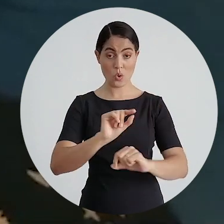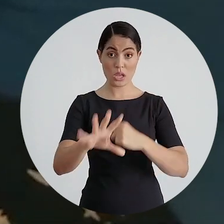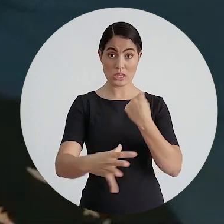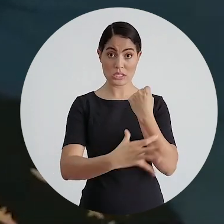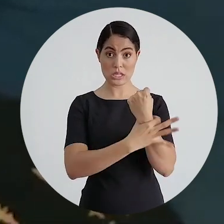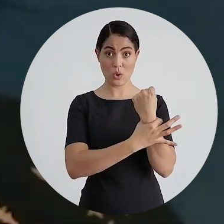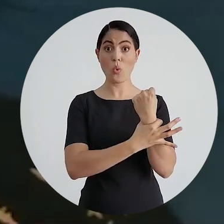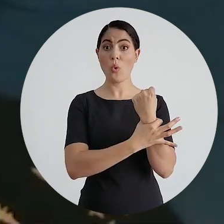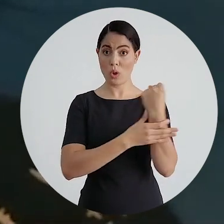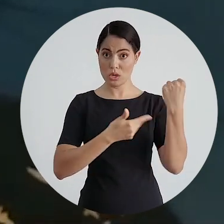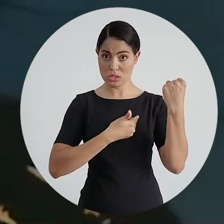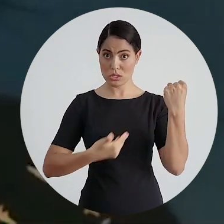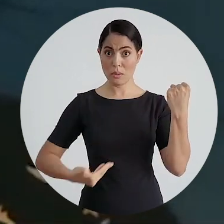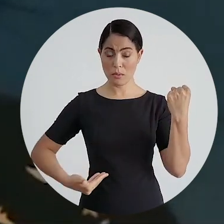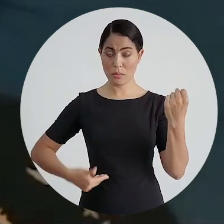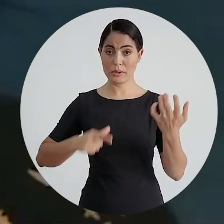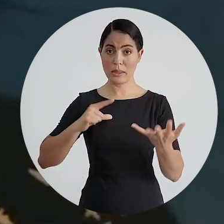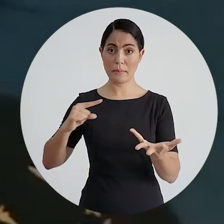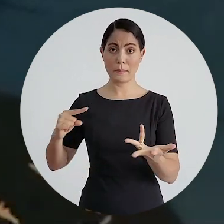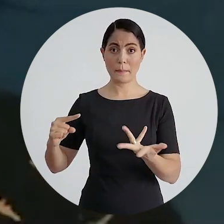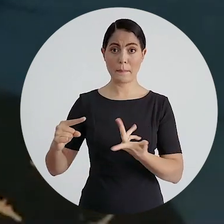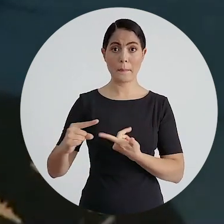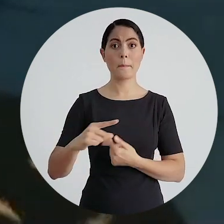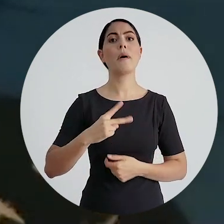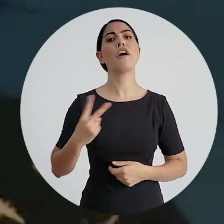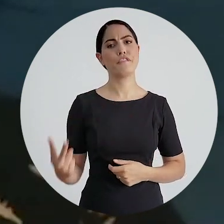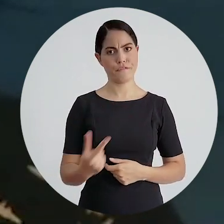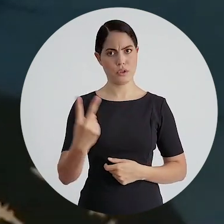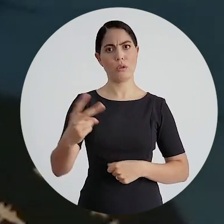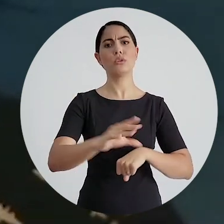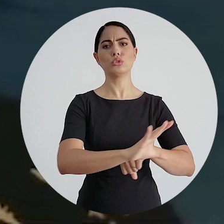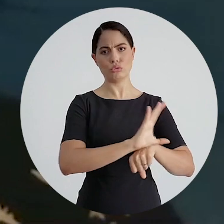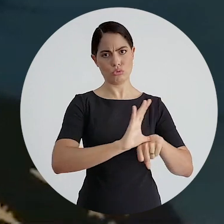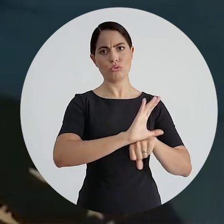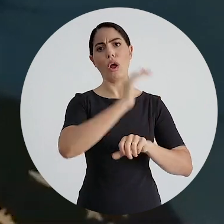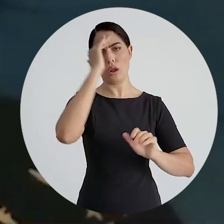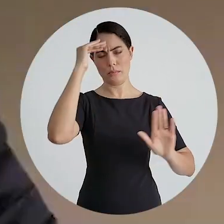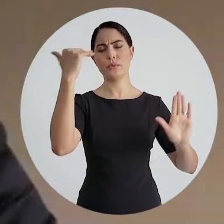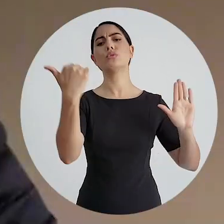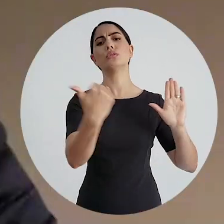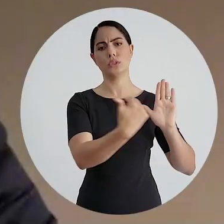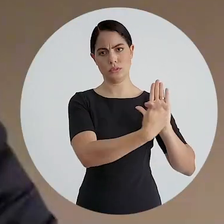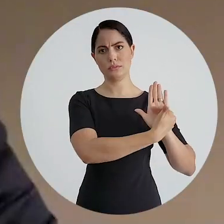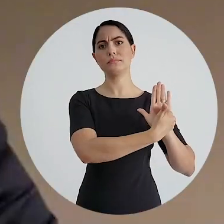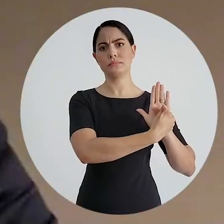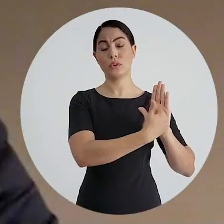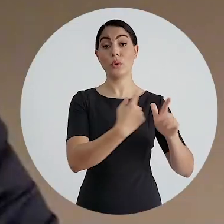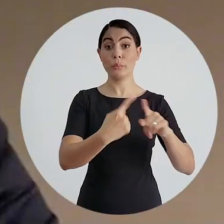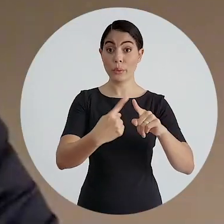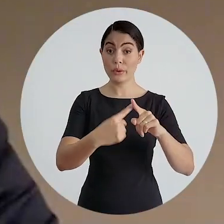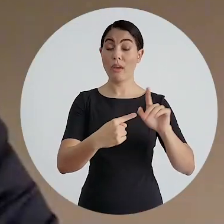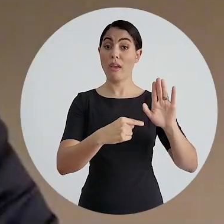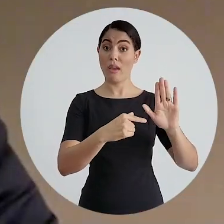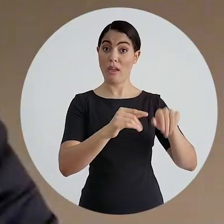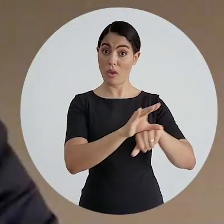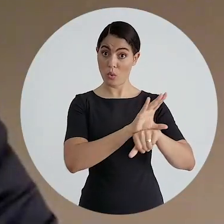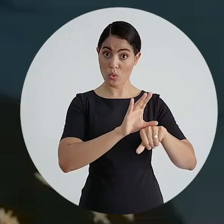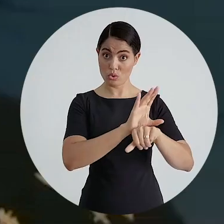as instituições de segurança pública se pautem nos valores da nossa Constituição, né? Que é uma